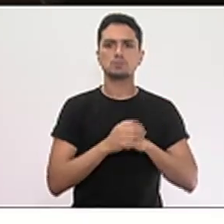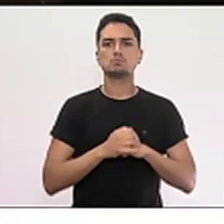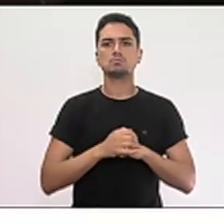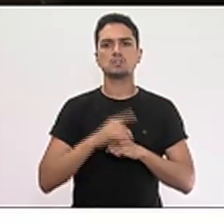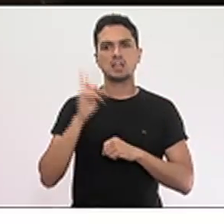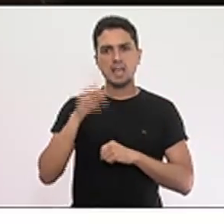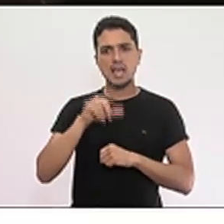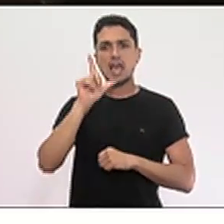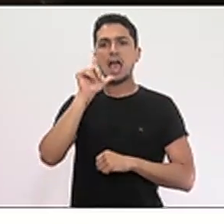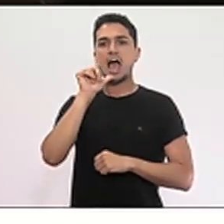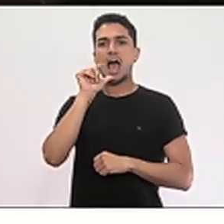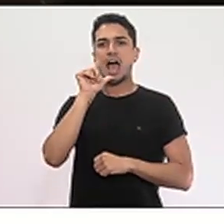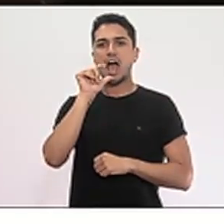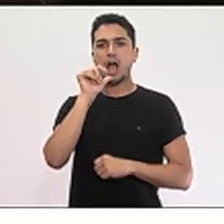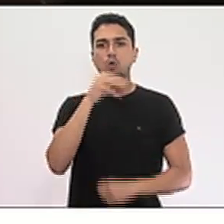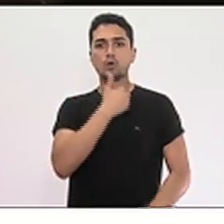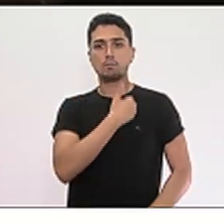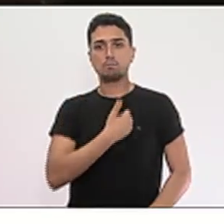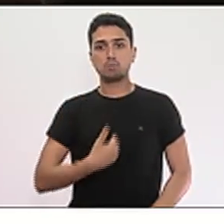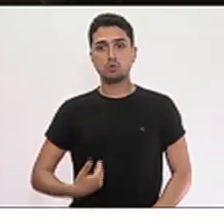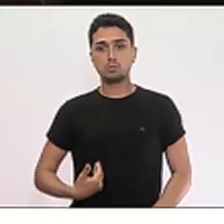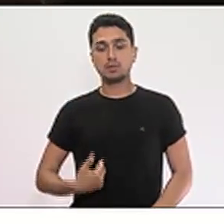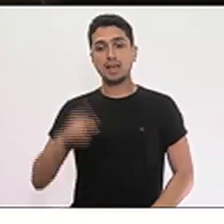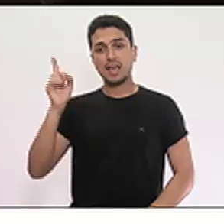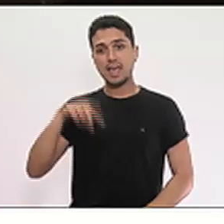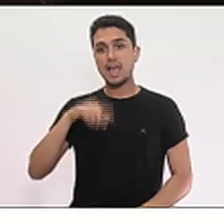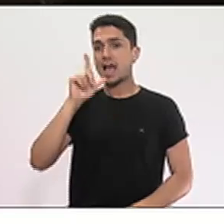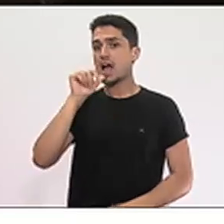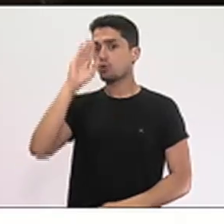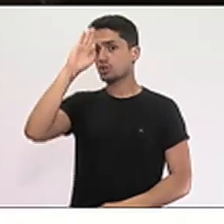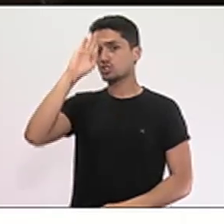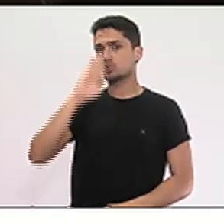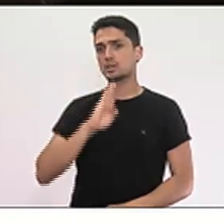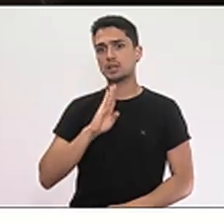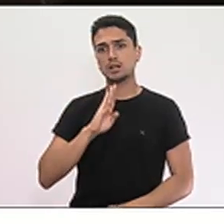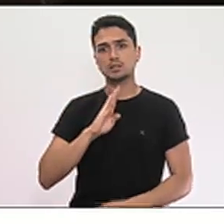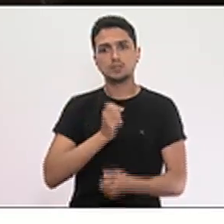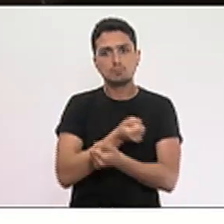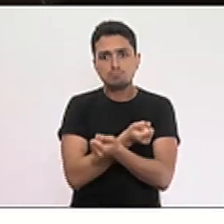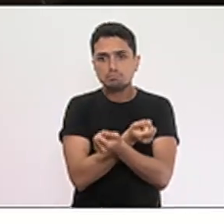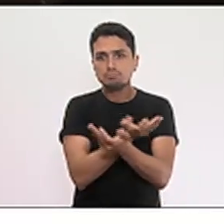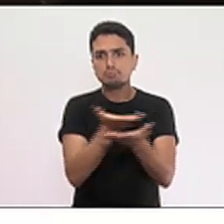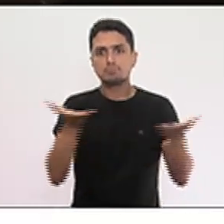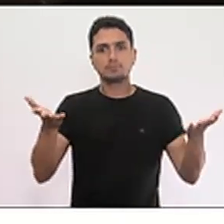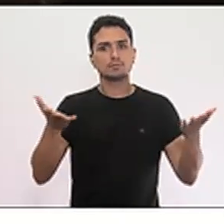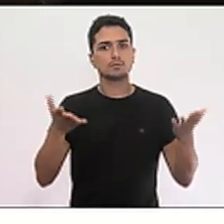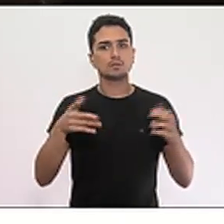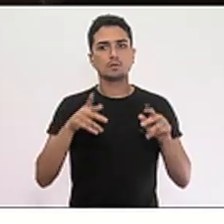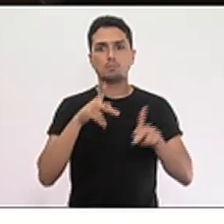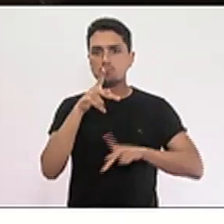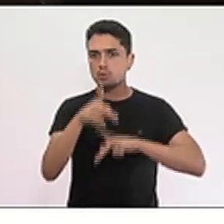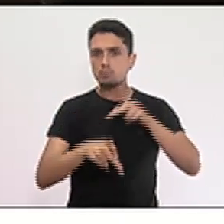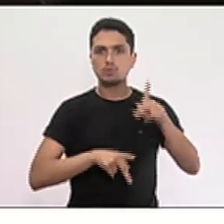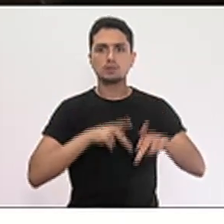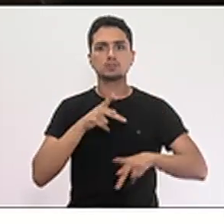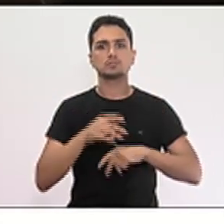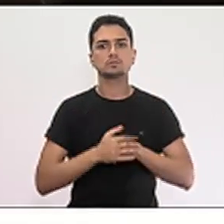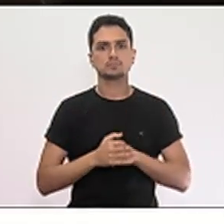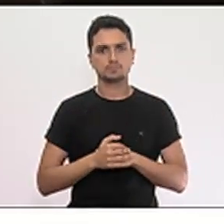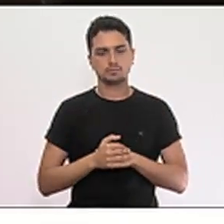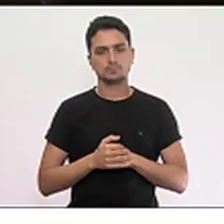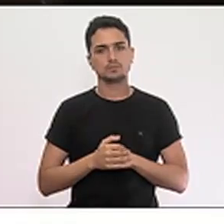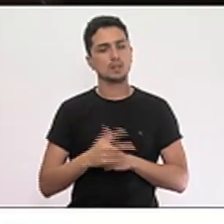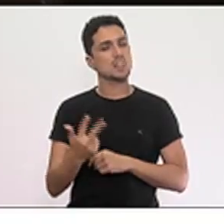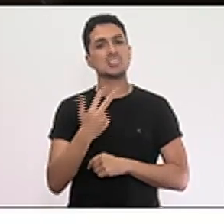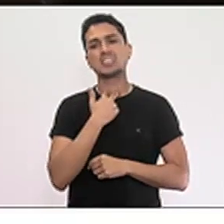água pública, sob jurisdição das autoridades públicas. Nós não podemos ter uma